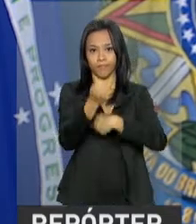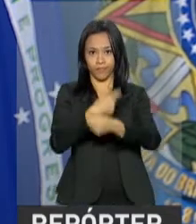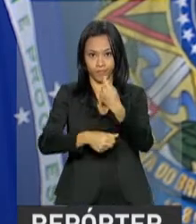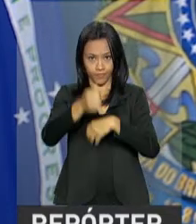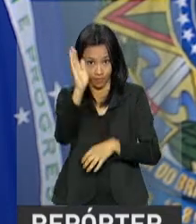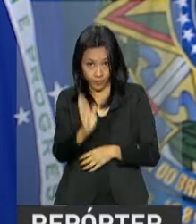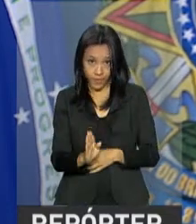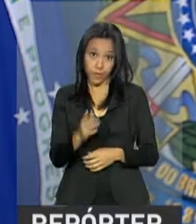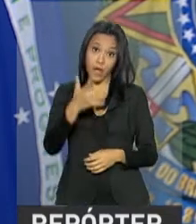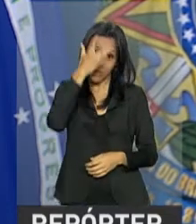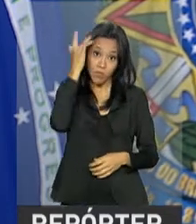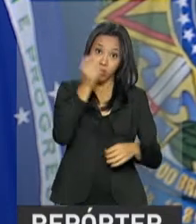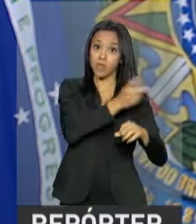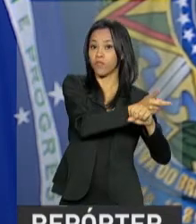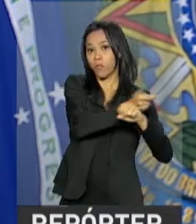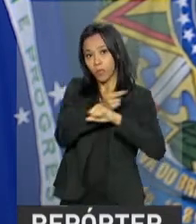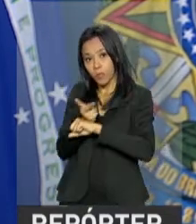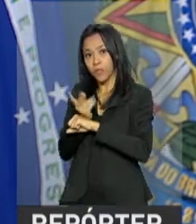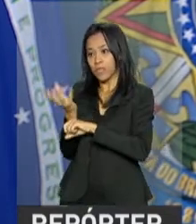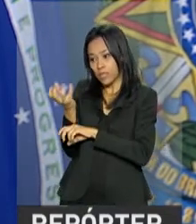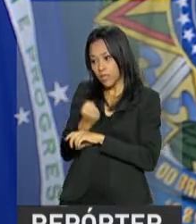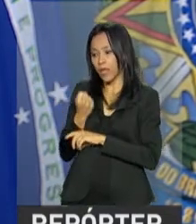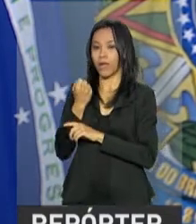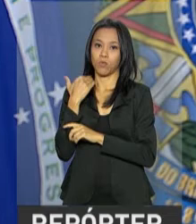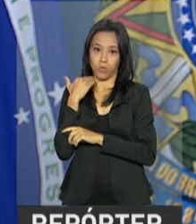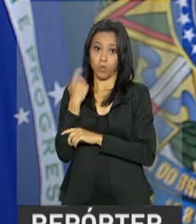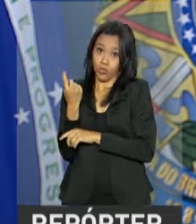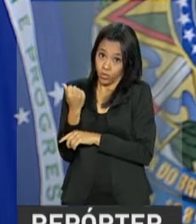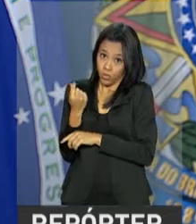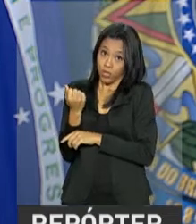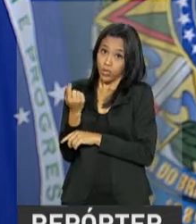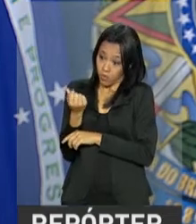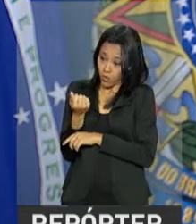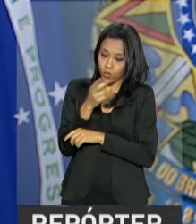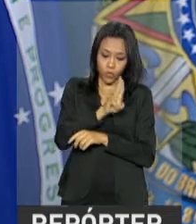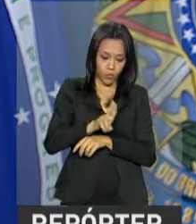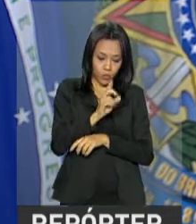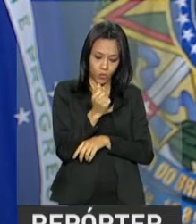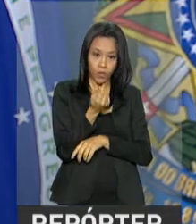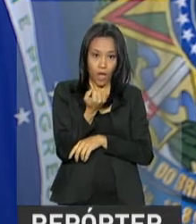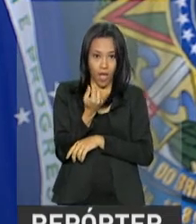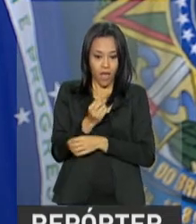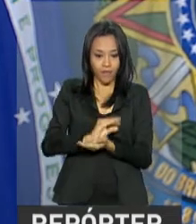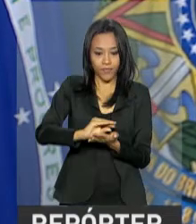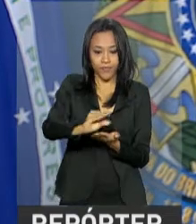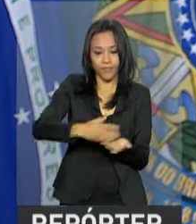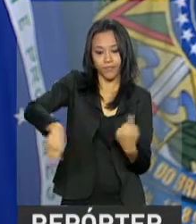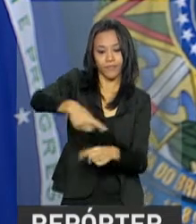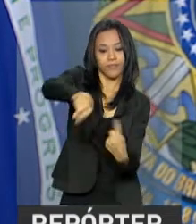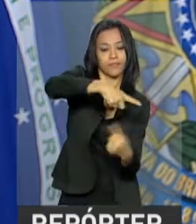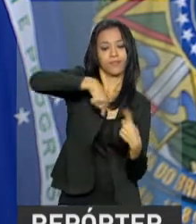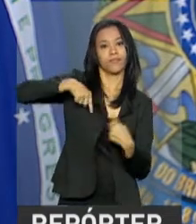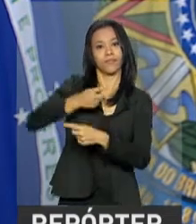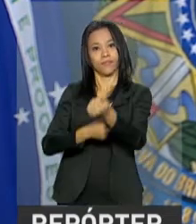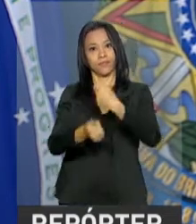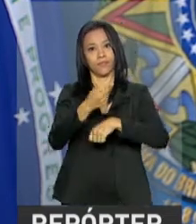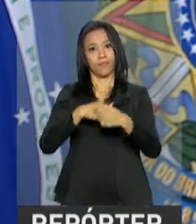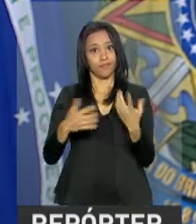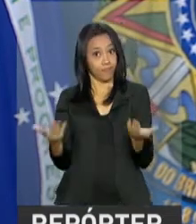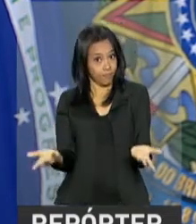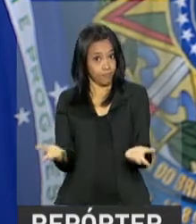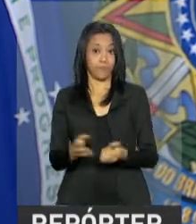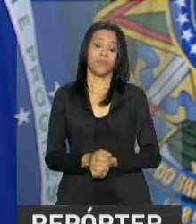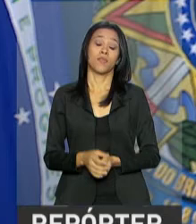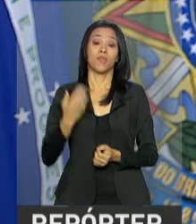pegar os seus haveres que são seus poderão injetá los na economia e são valores preciosos convenhamos nós comemoramos